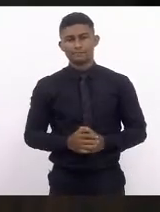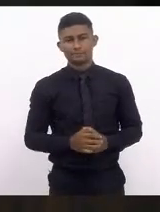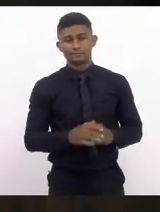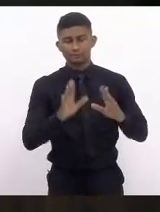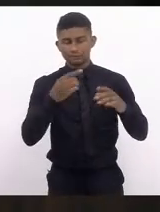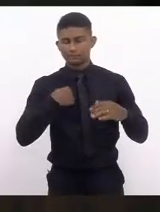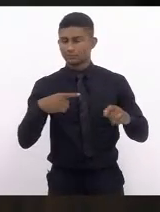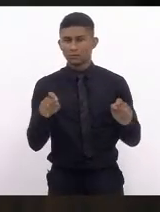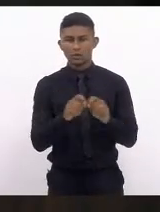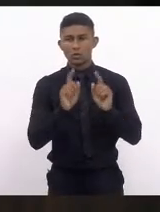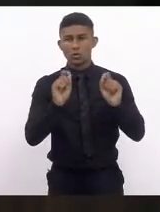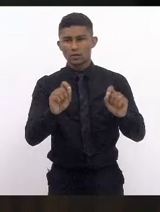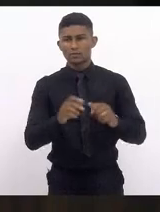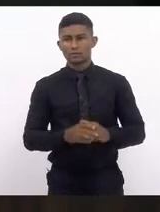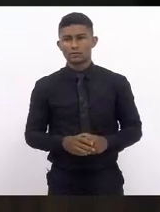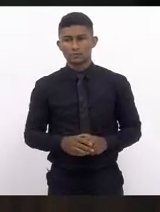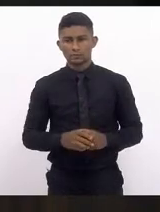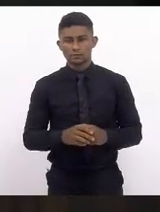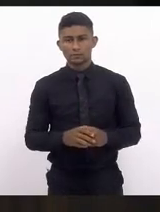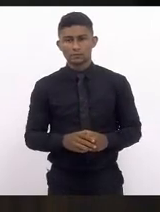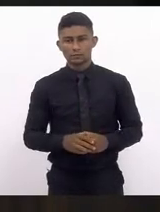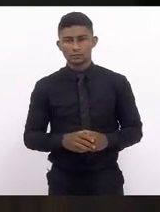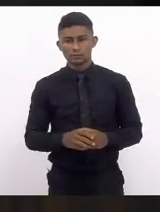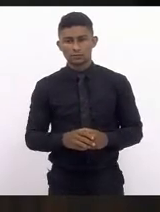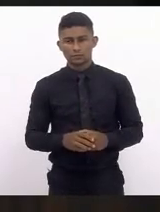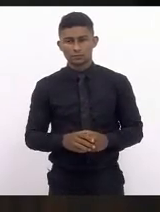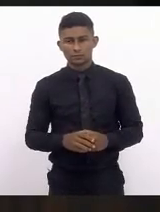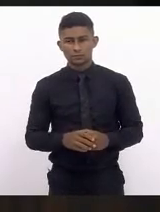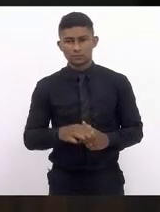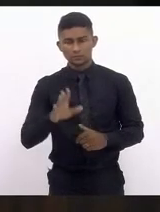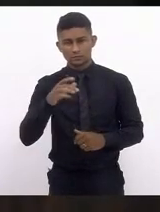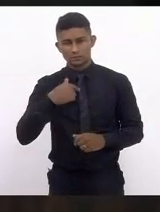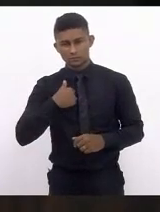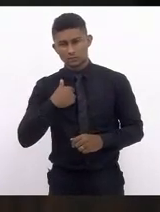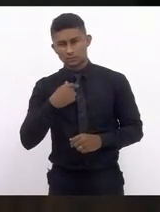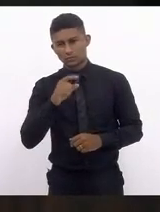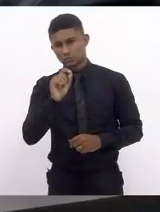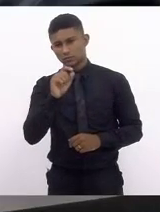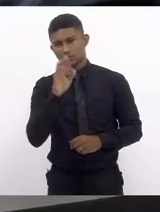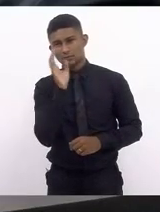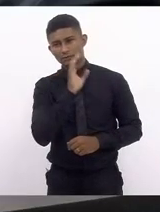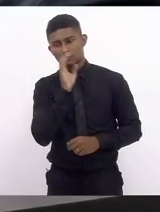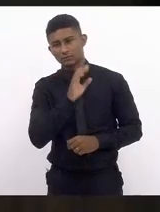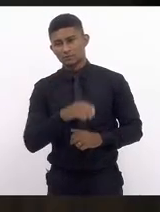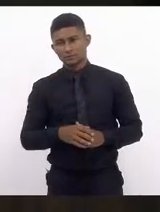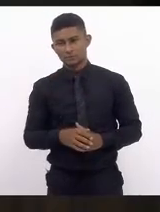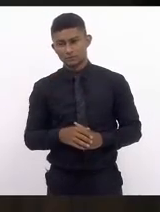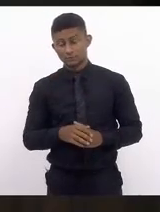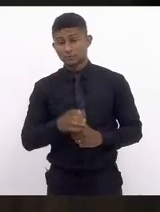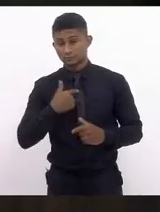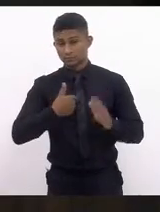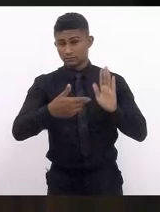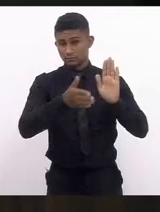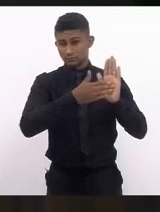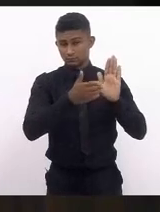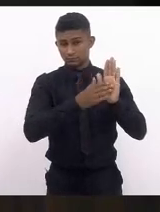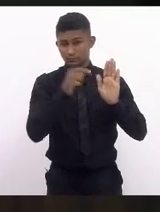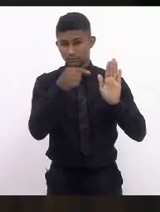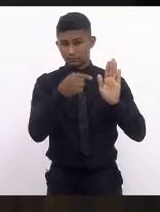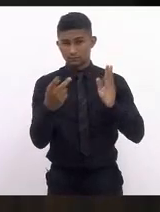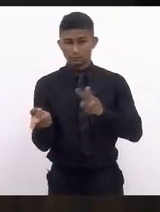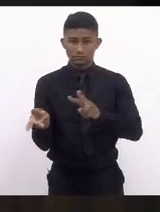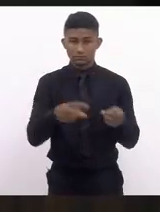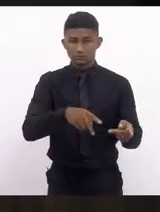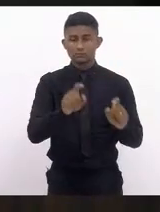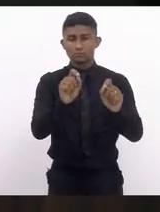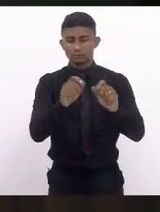se não todo todos vão querer que alinhar o questionamento perto de estar aqui presente Só o questionamento breve Tá mas então eu vou para o povo encaminhar o seguinte a